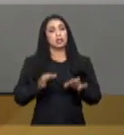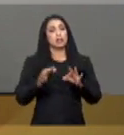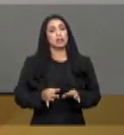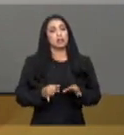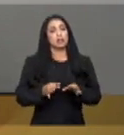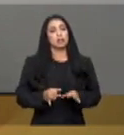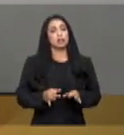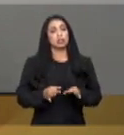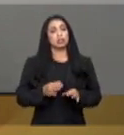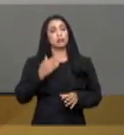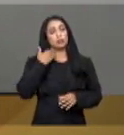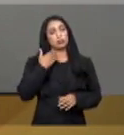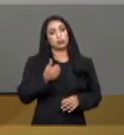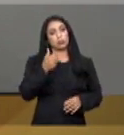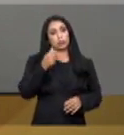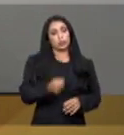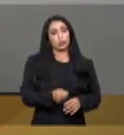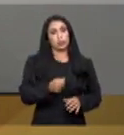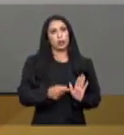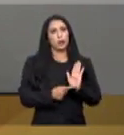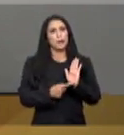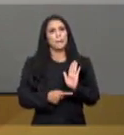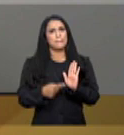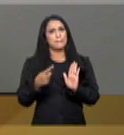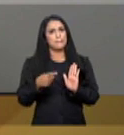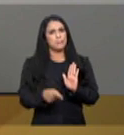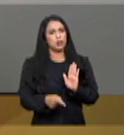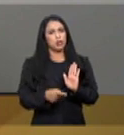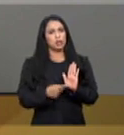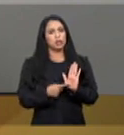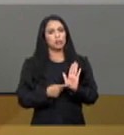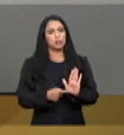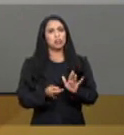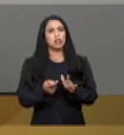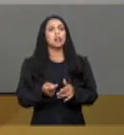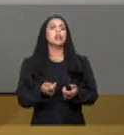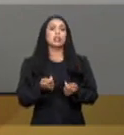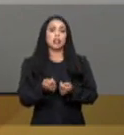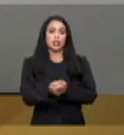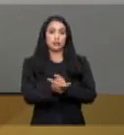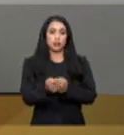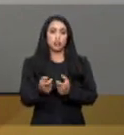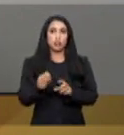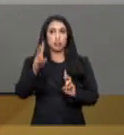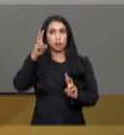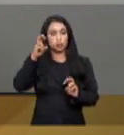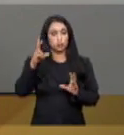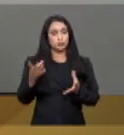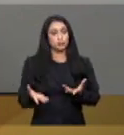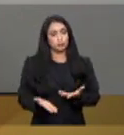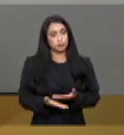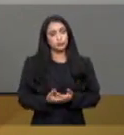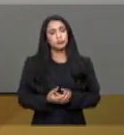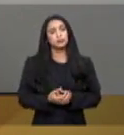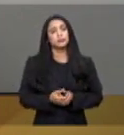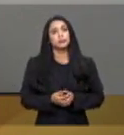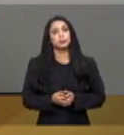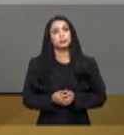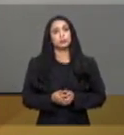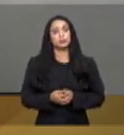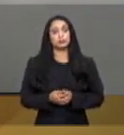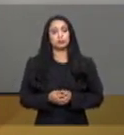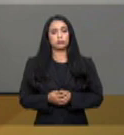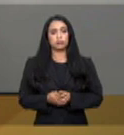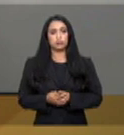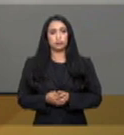eminentes julgadores. Aponta má-fé da embargante, estou citando entre aspas, e ao